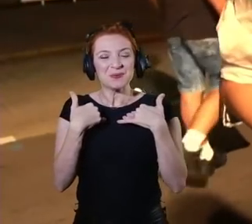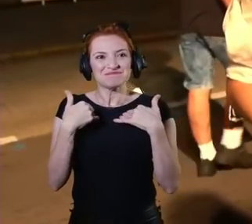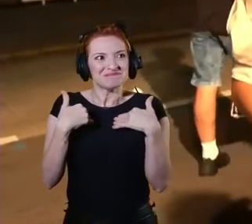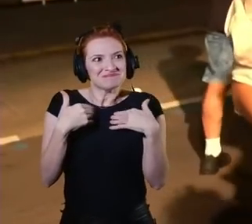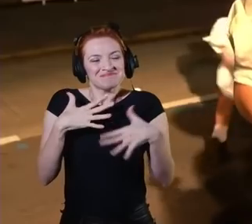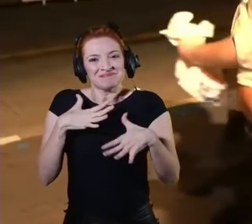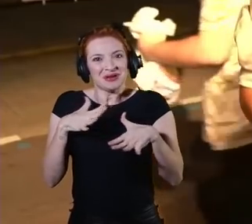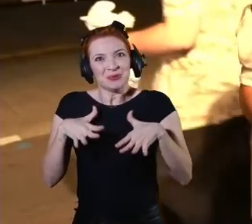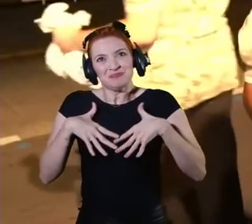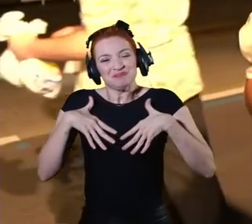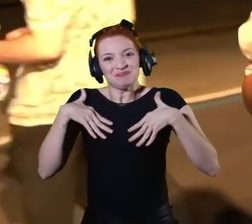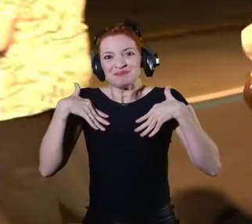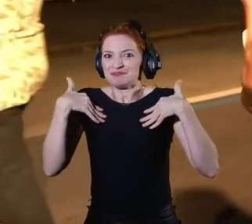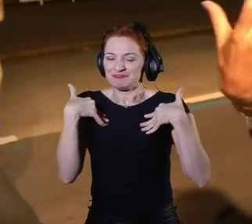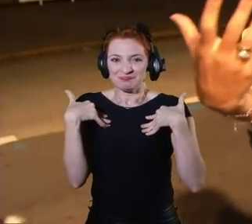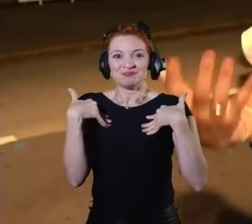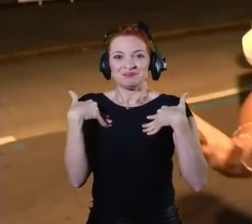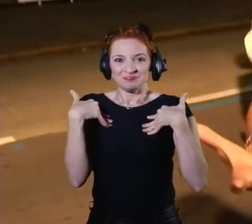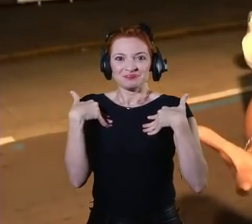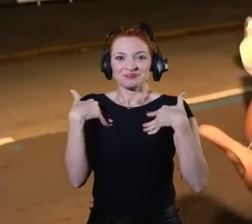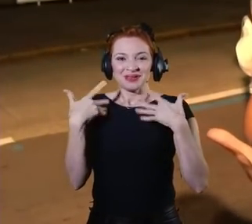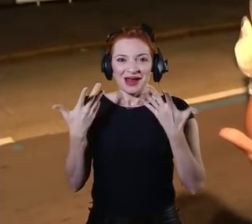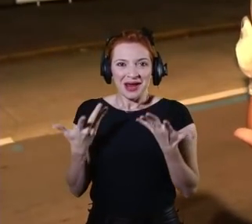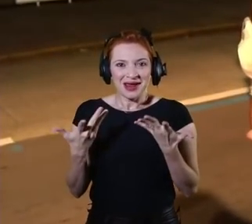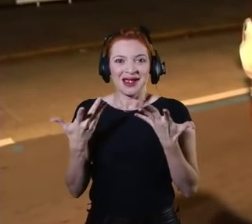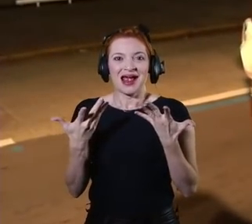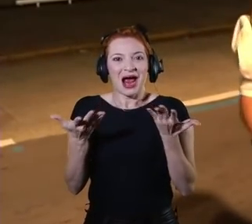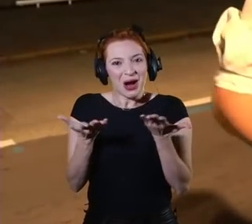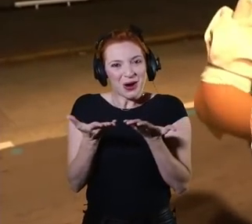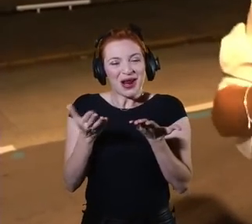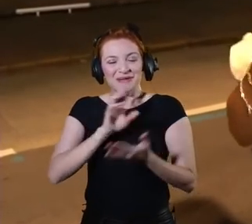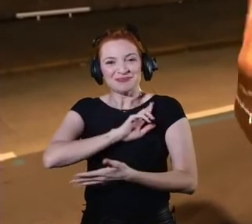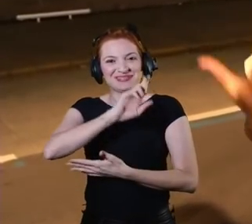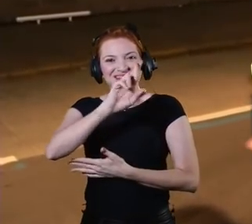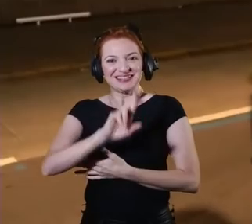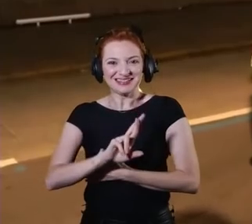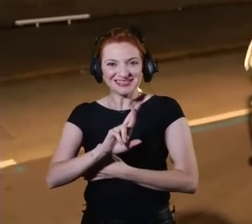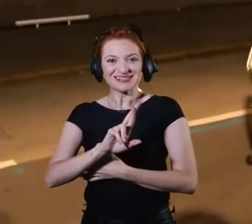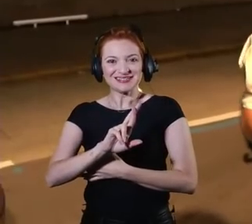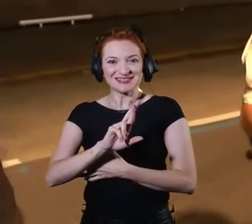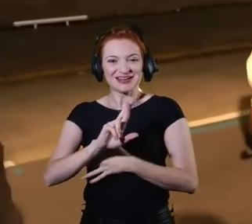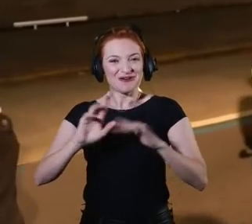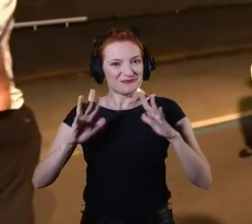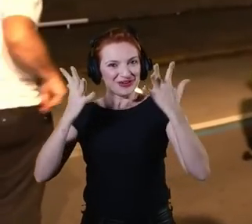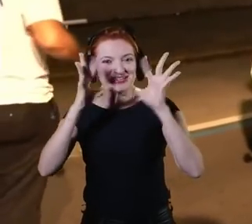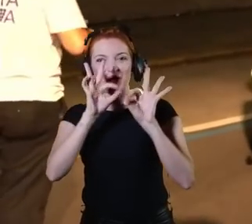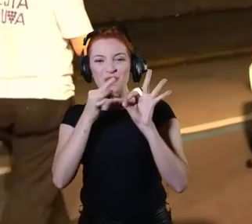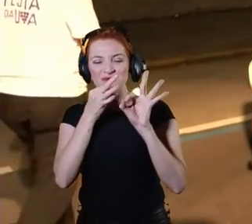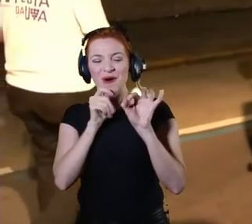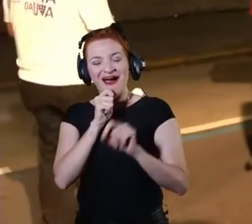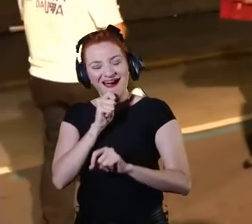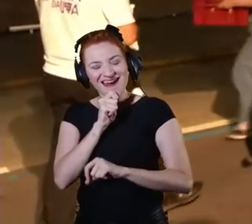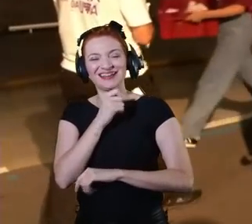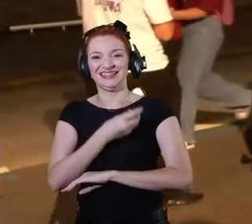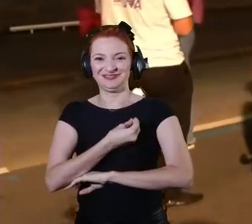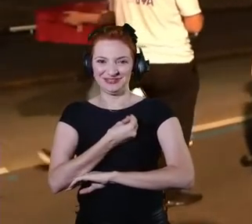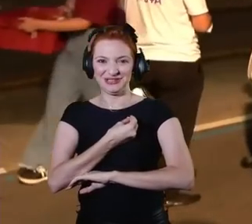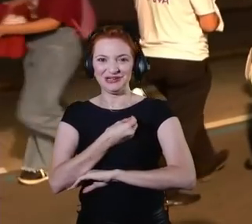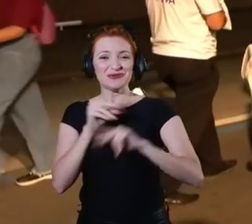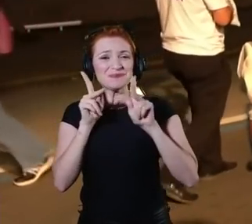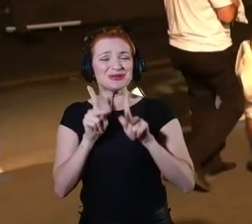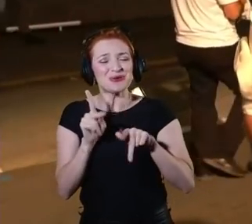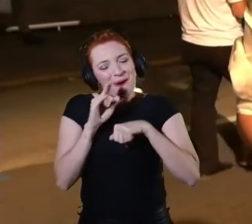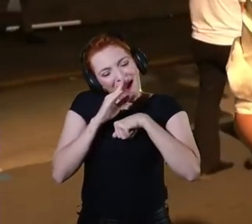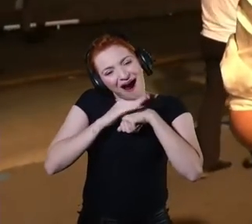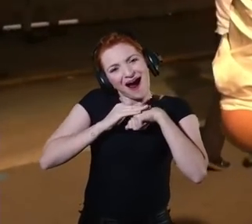honra poder estar representando ainda a Festa da Uva numa outra edição, mas ainda estar presente, sentir o carinho das